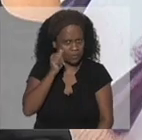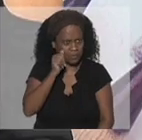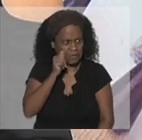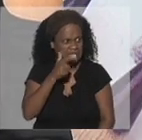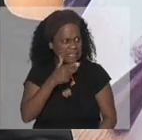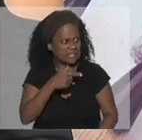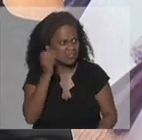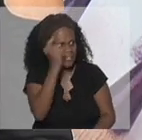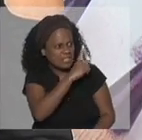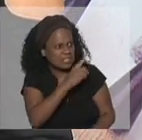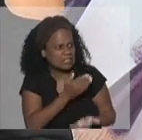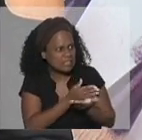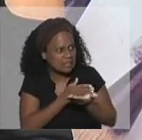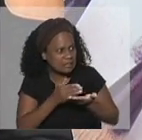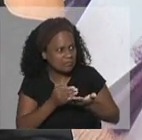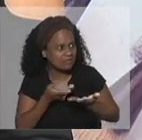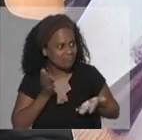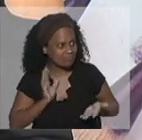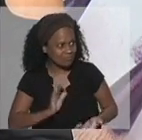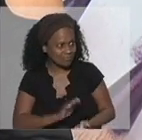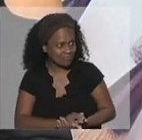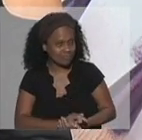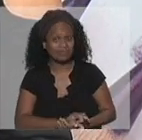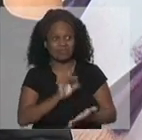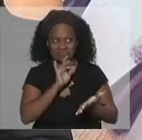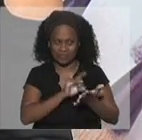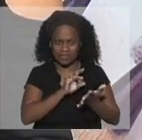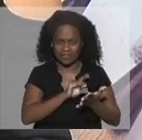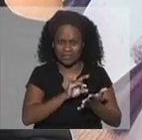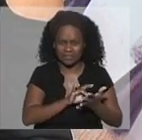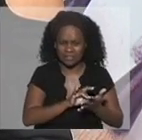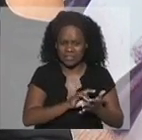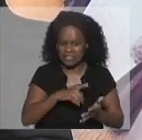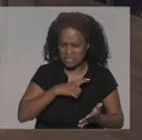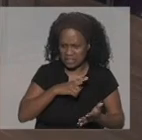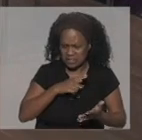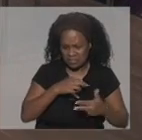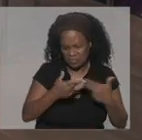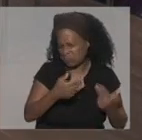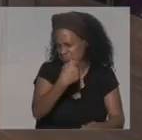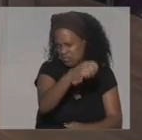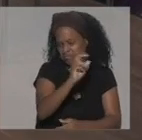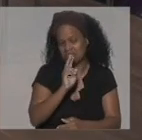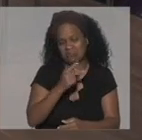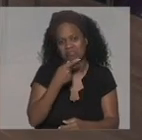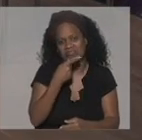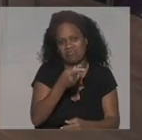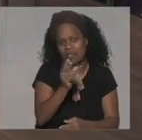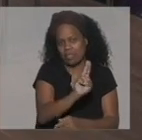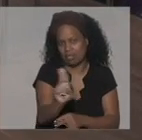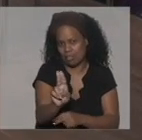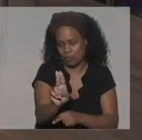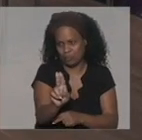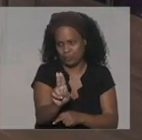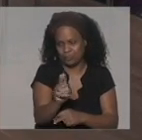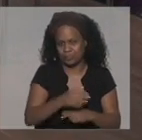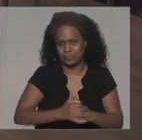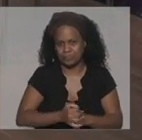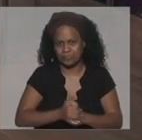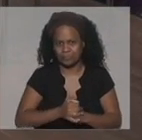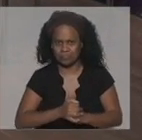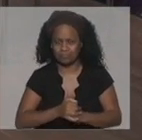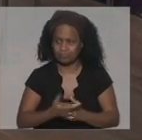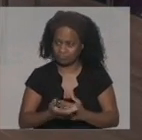deve ter pegado fogo no início aquilo lá, hein? Tem algum caso, assim, sem citar nomes, mas emblemático que você